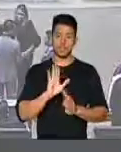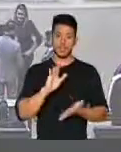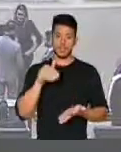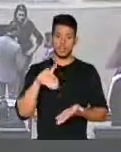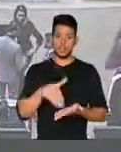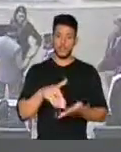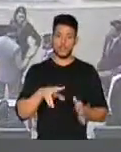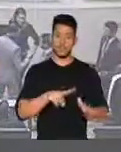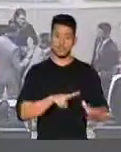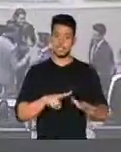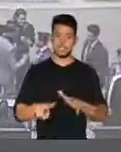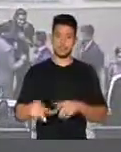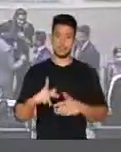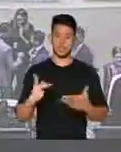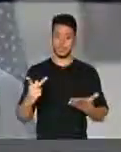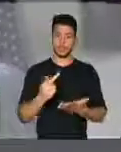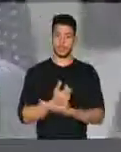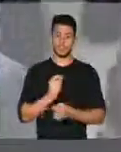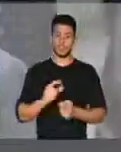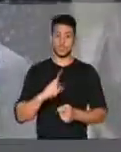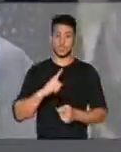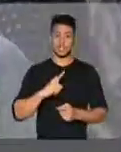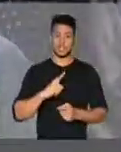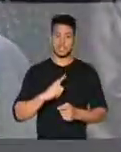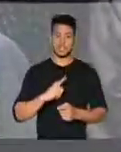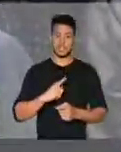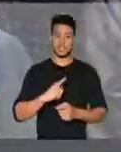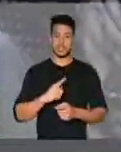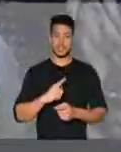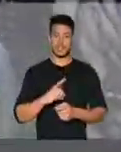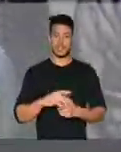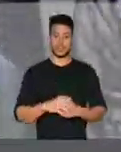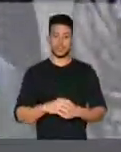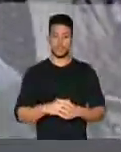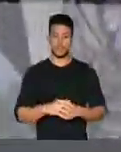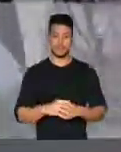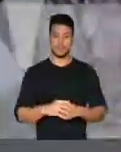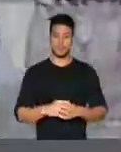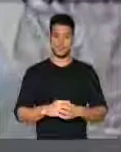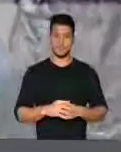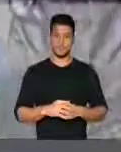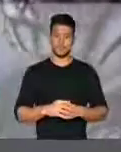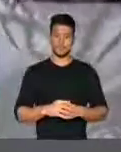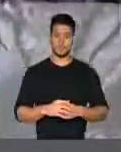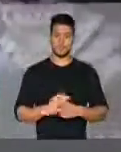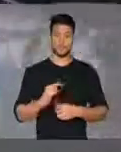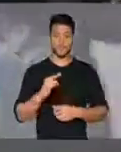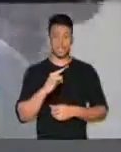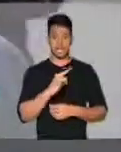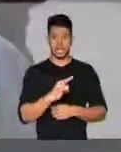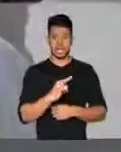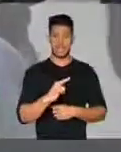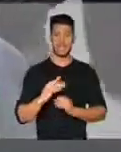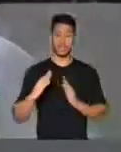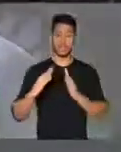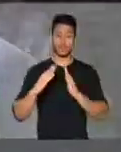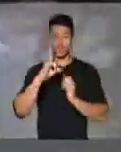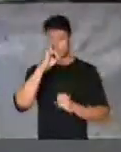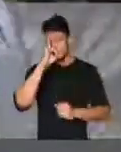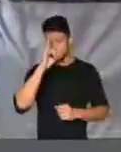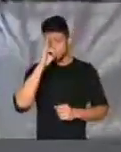desabou parte do forro sobre a rampa de acesso ao piso superior do Hospital da Mulher Mãe